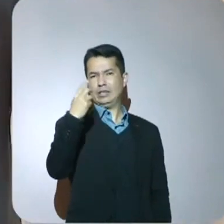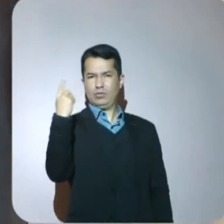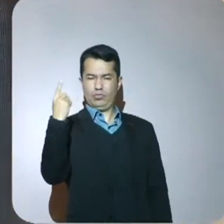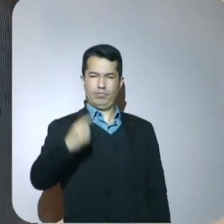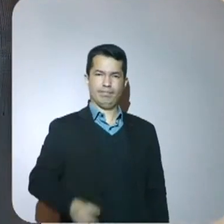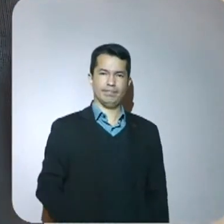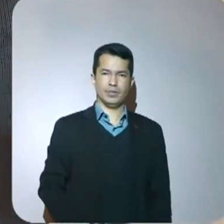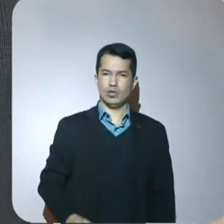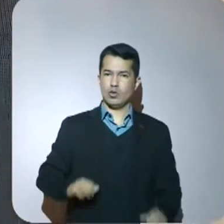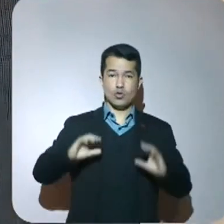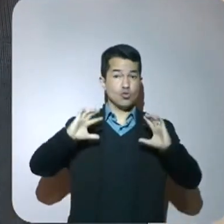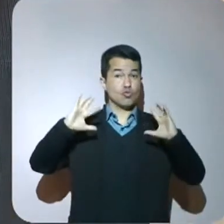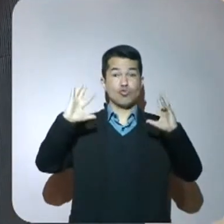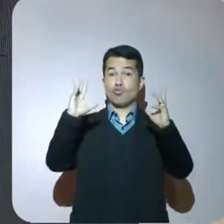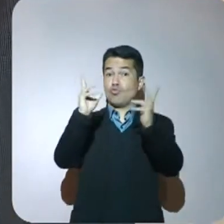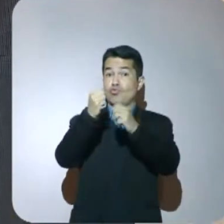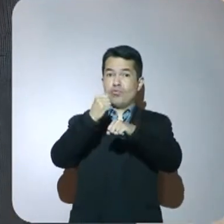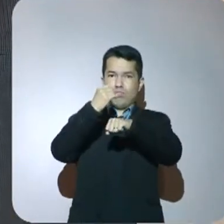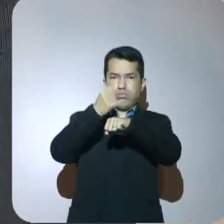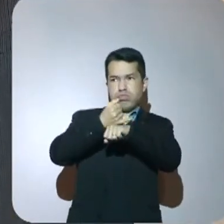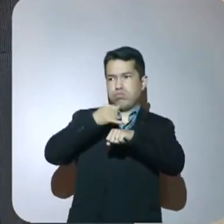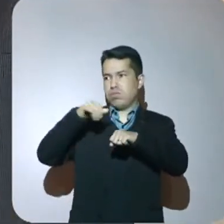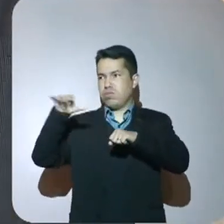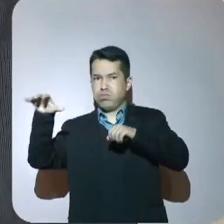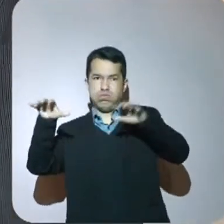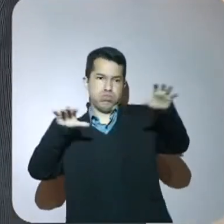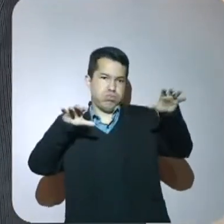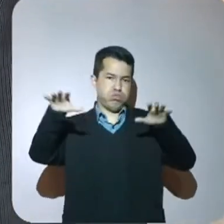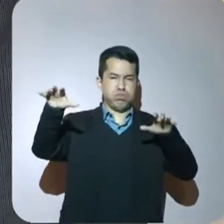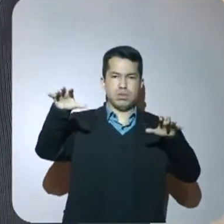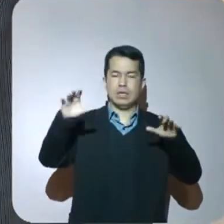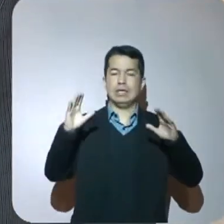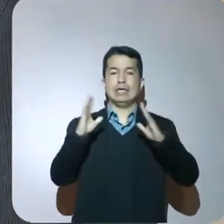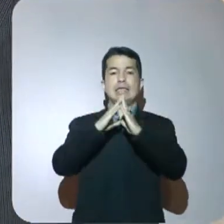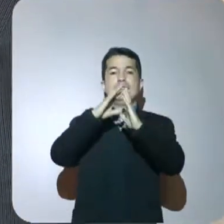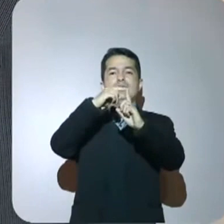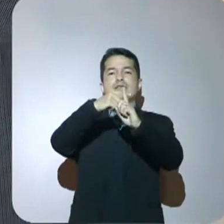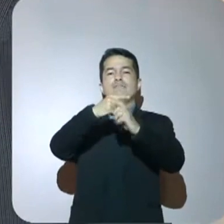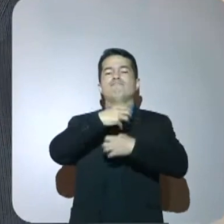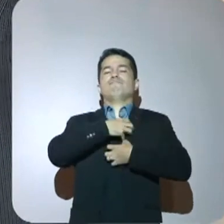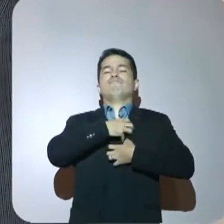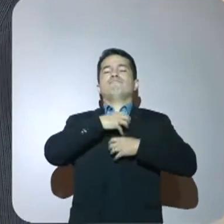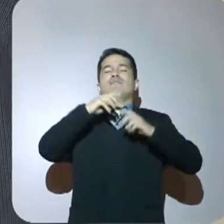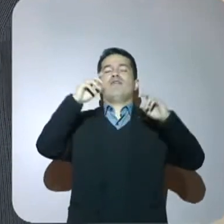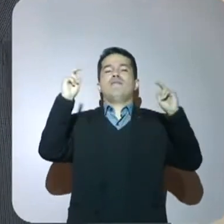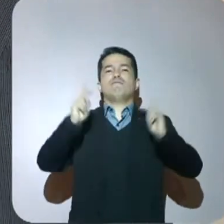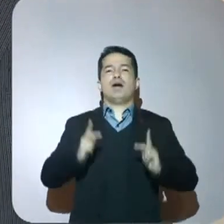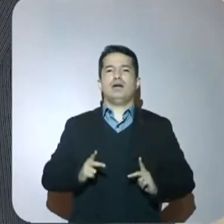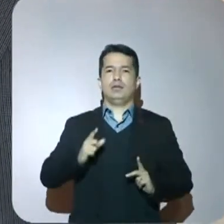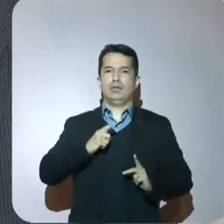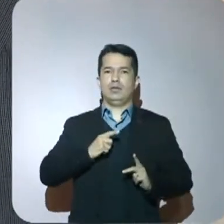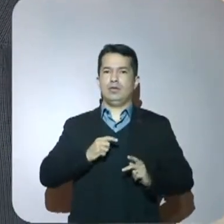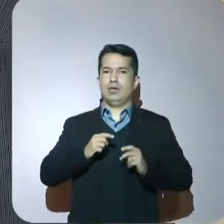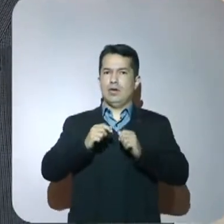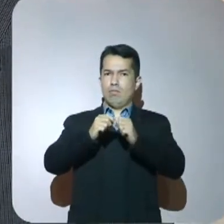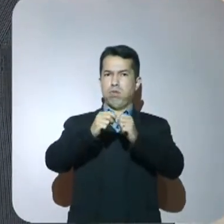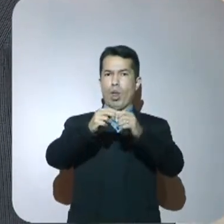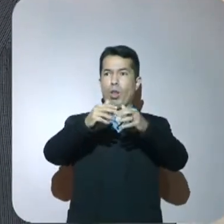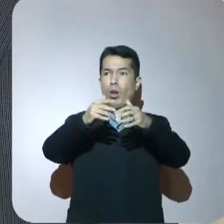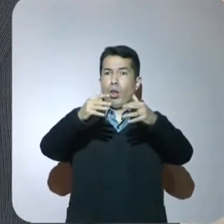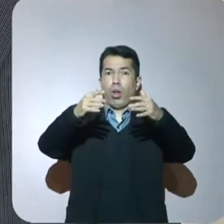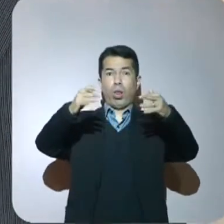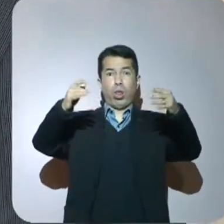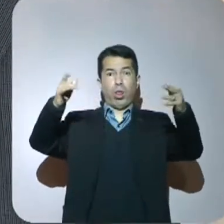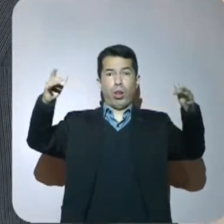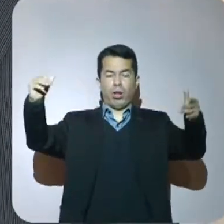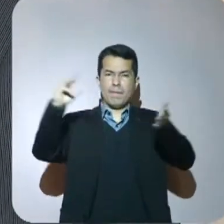igreja estava em paz. Ela ficava cada vez mais forte, crescia em número de pessoas, com a ajuda do Espírito